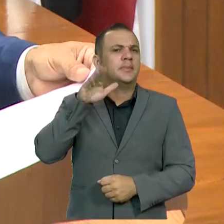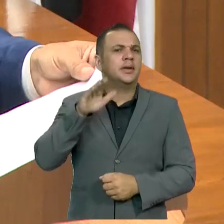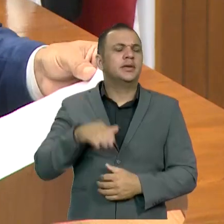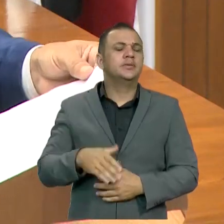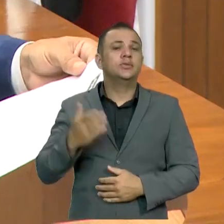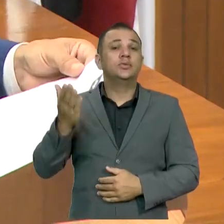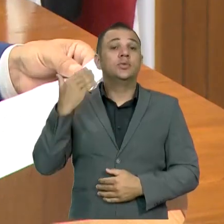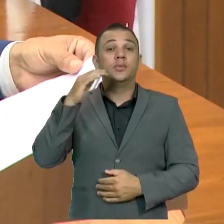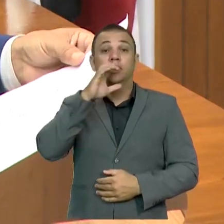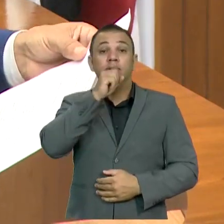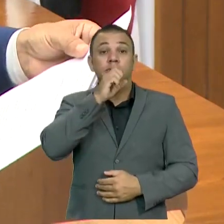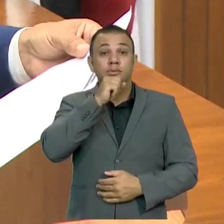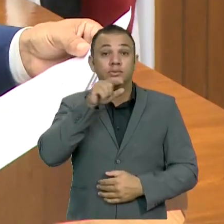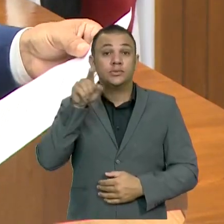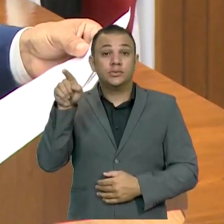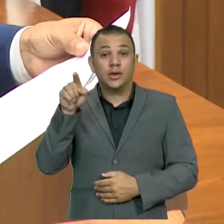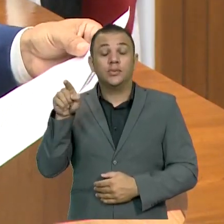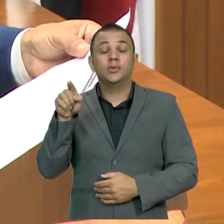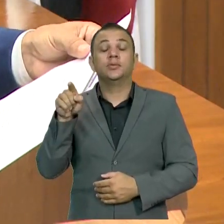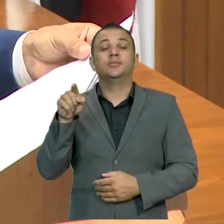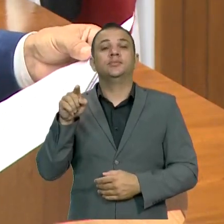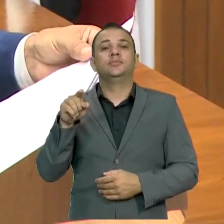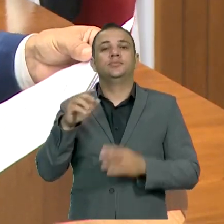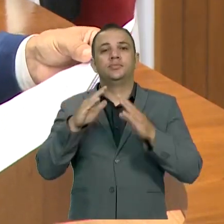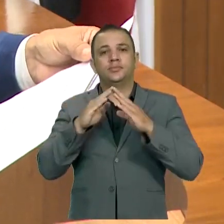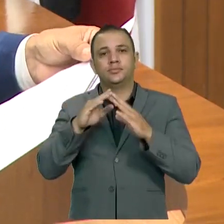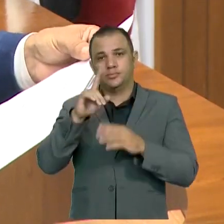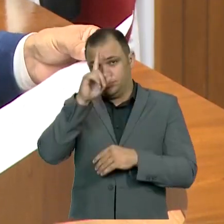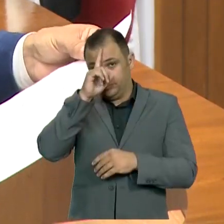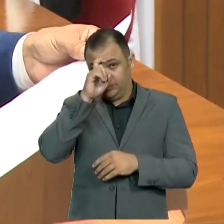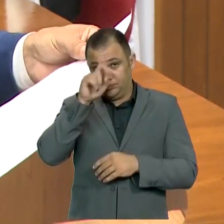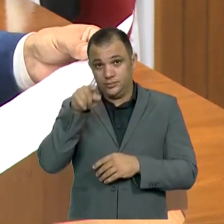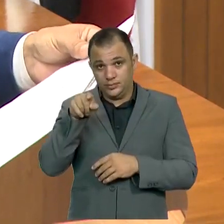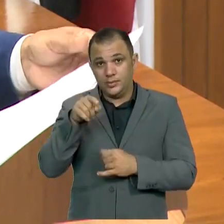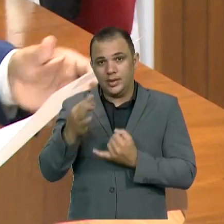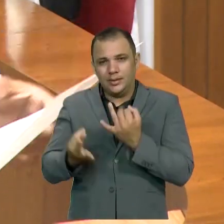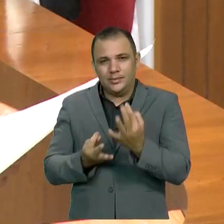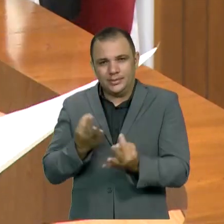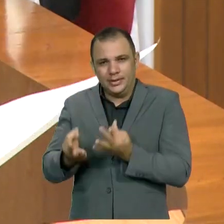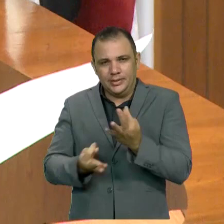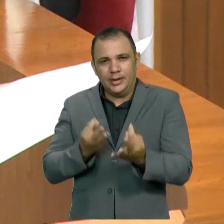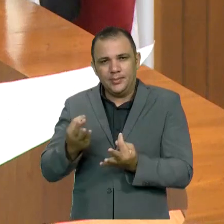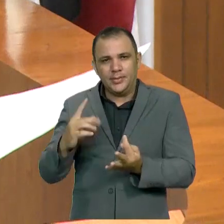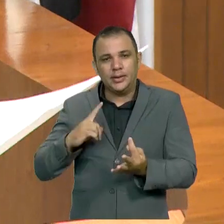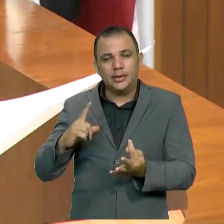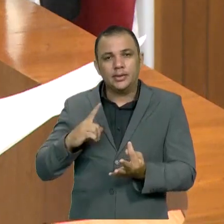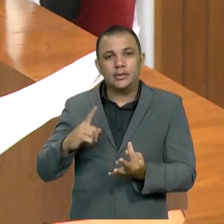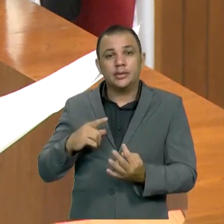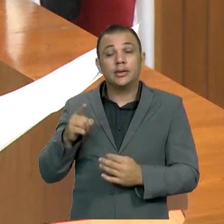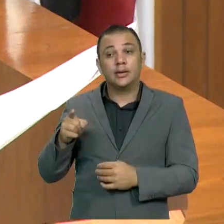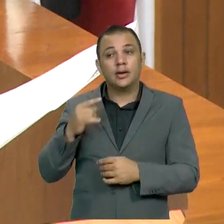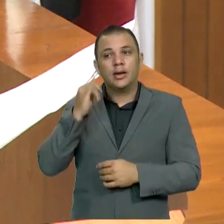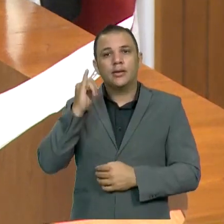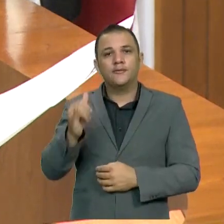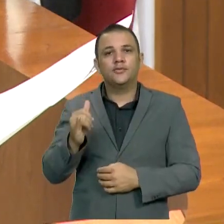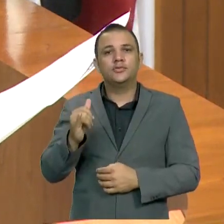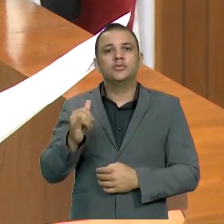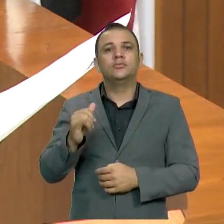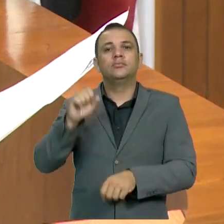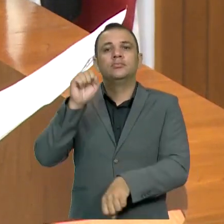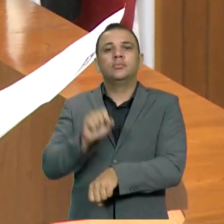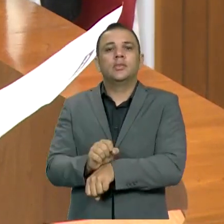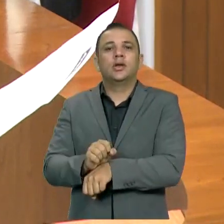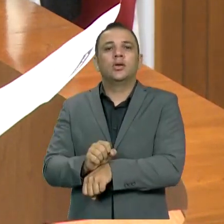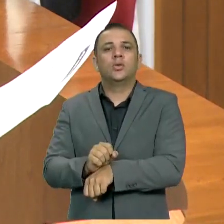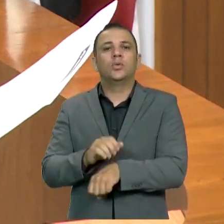comunicado da clínica, suspensão de atendimento do plano de saúde, Uniosp e Humanas, aos